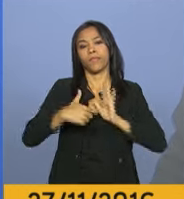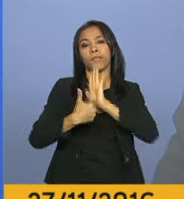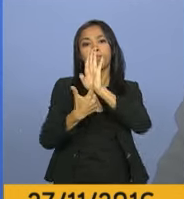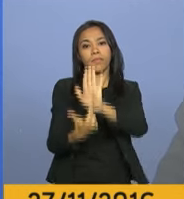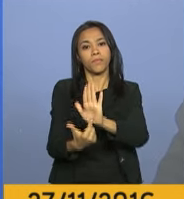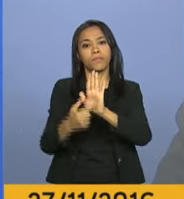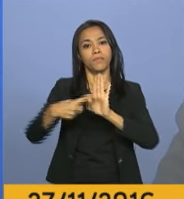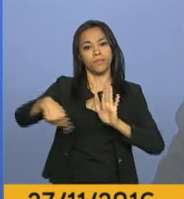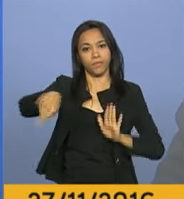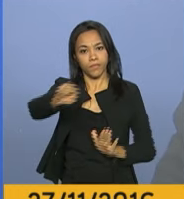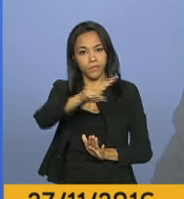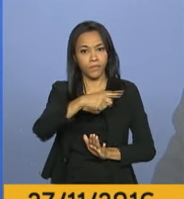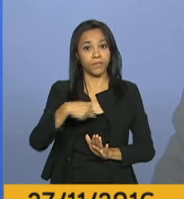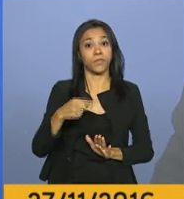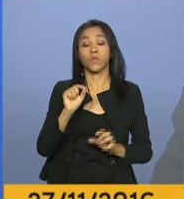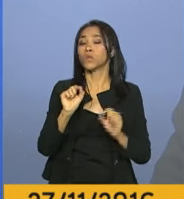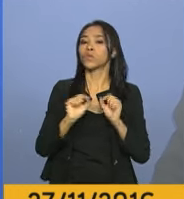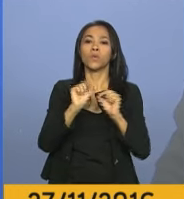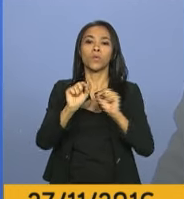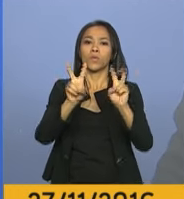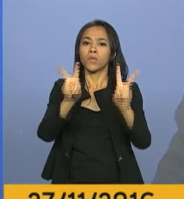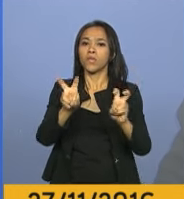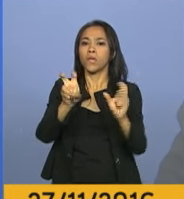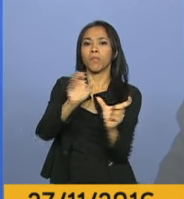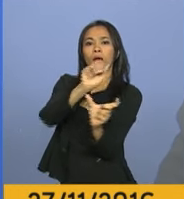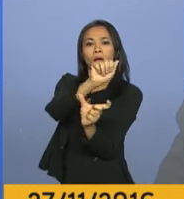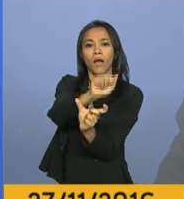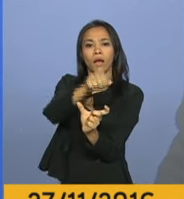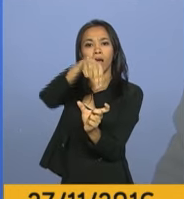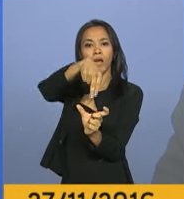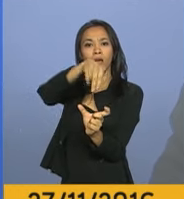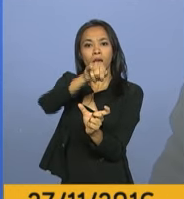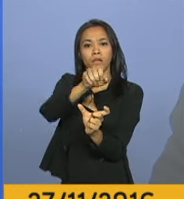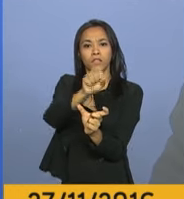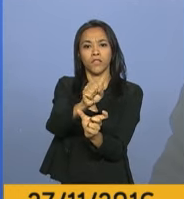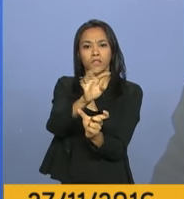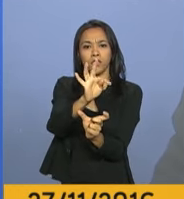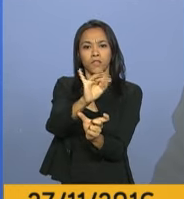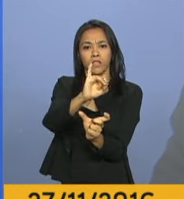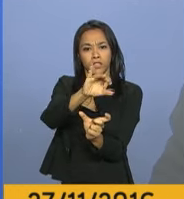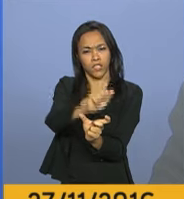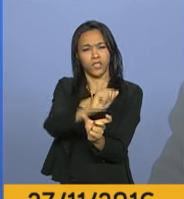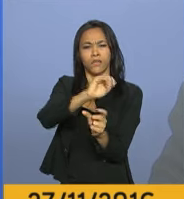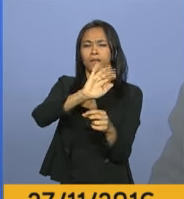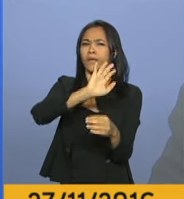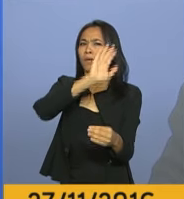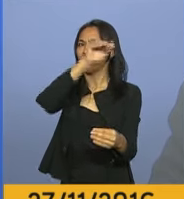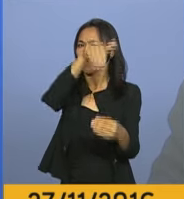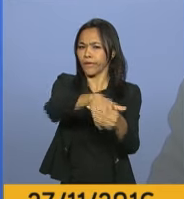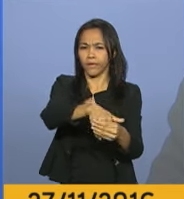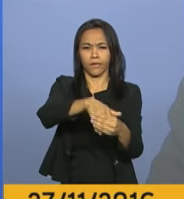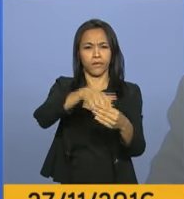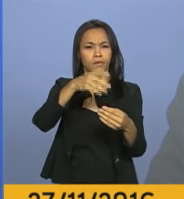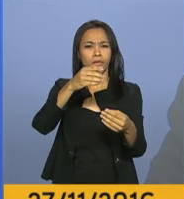no tocante à questão da anistia, para os chamados crimes eleitorais ou Caixa